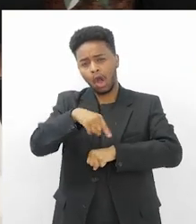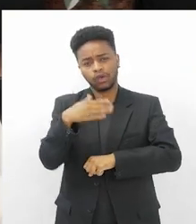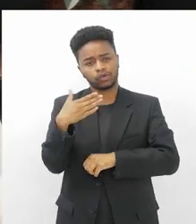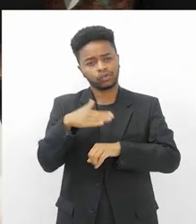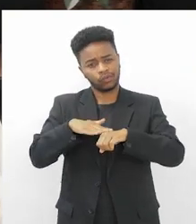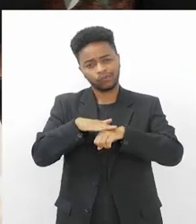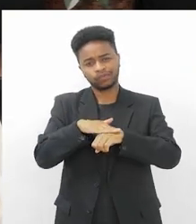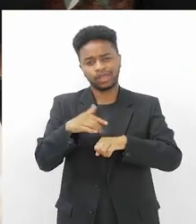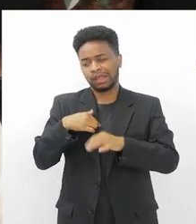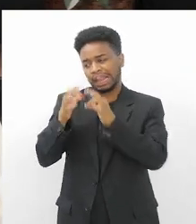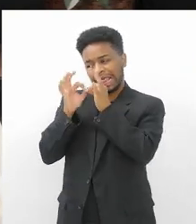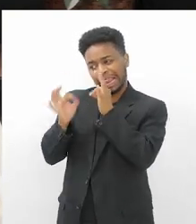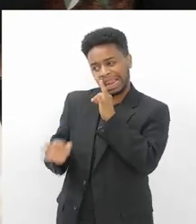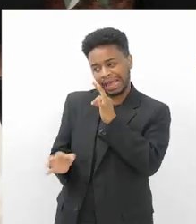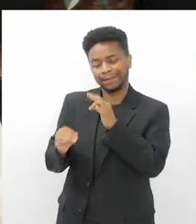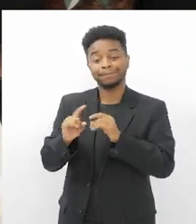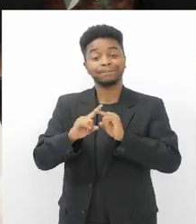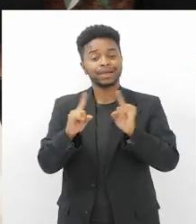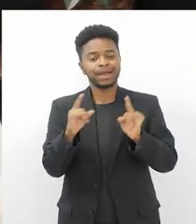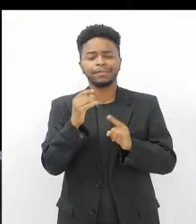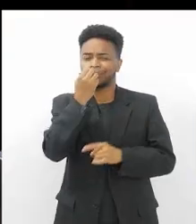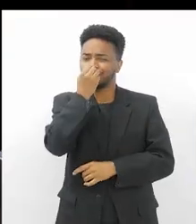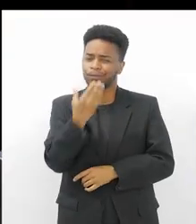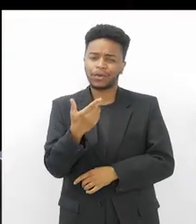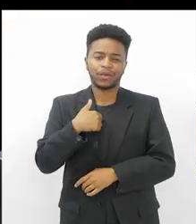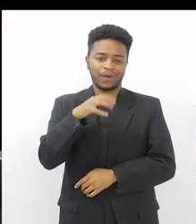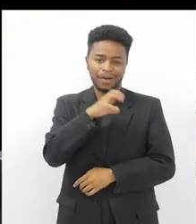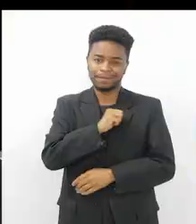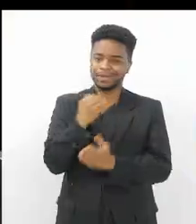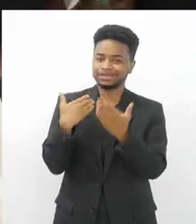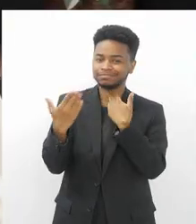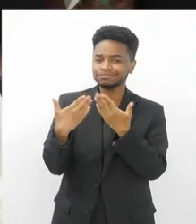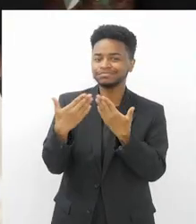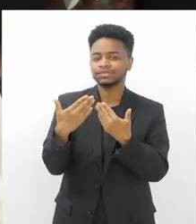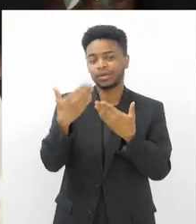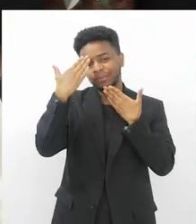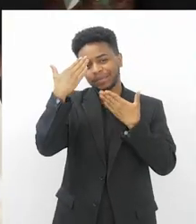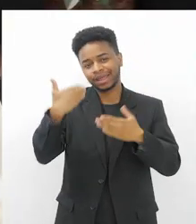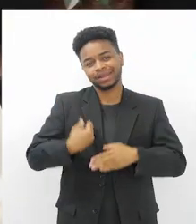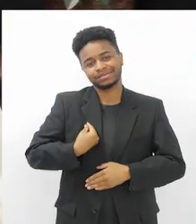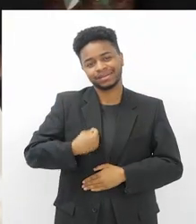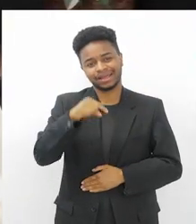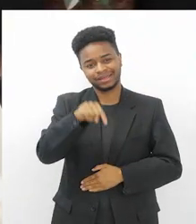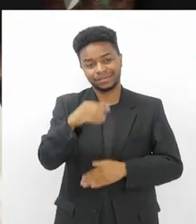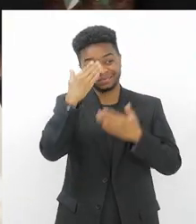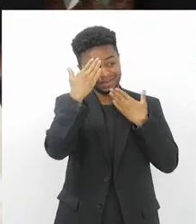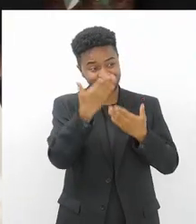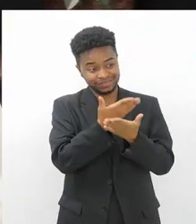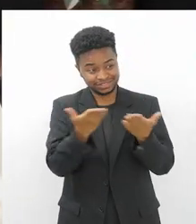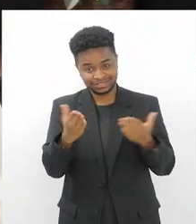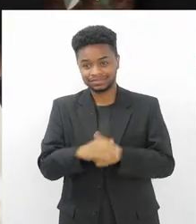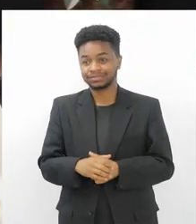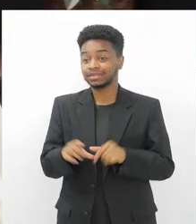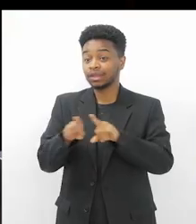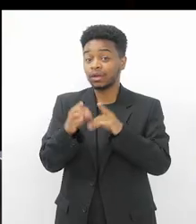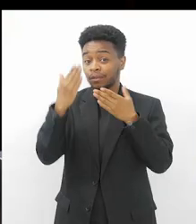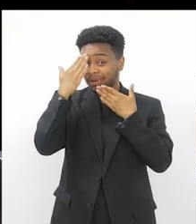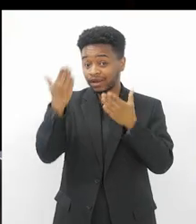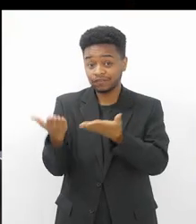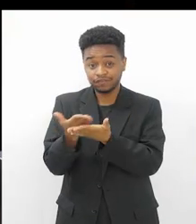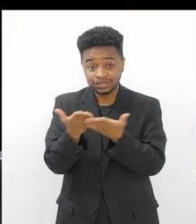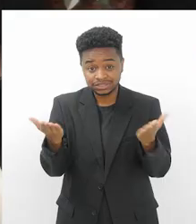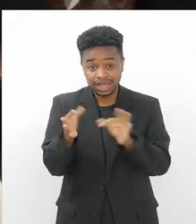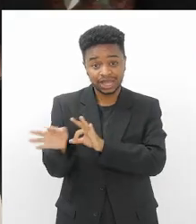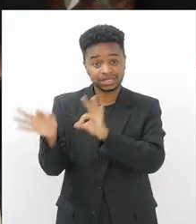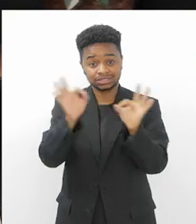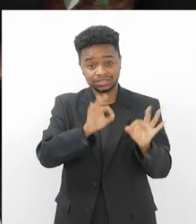ficar horas aqui conversando, né, doutora? Eu falo demais. Mas foi muito bom. Eu adorei o nosso papo. Muito obrigada pela sua presença. Obrigada a você.